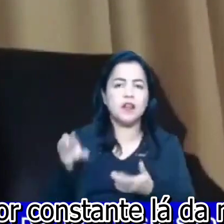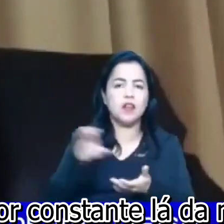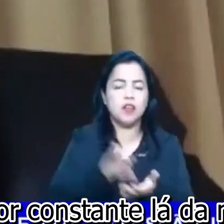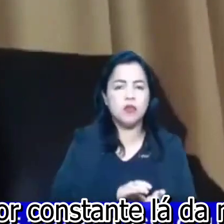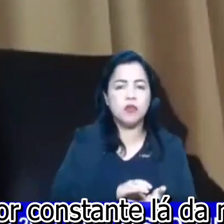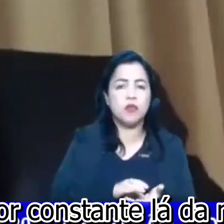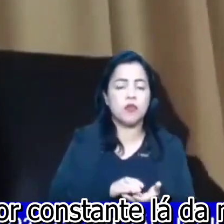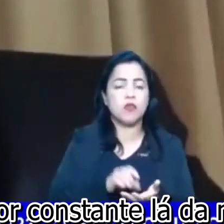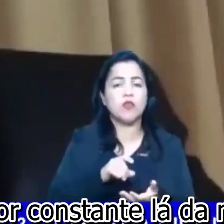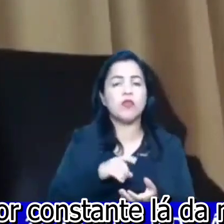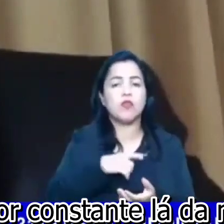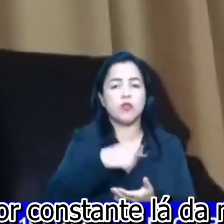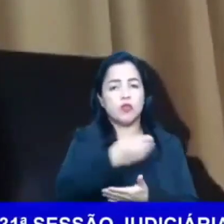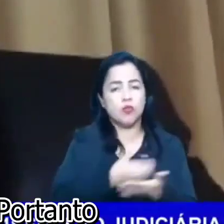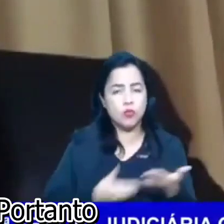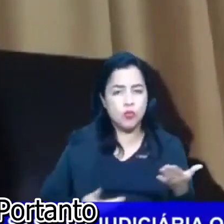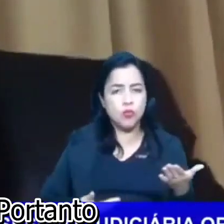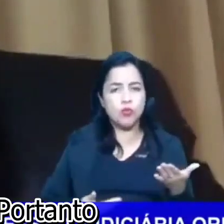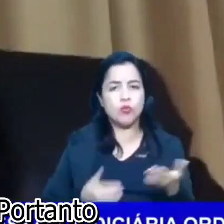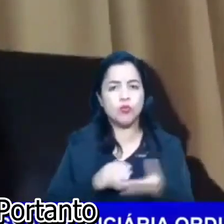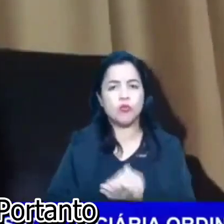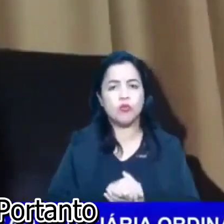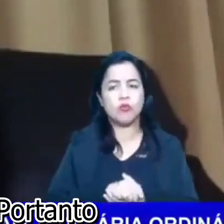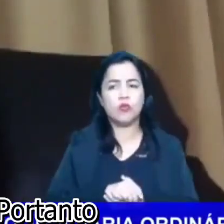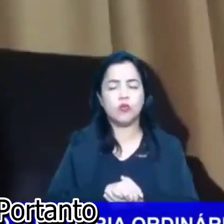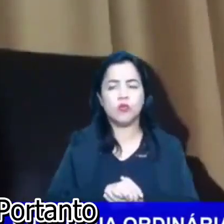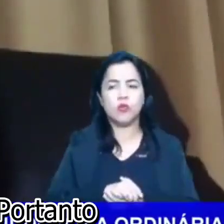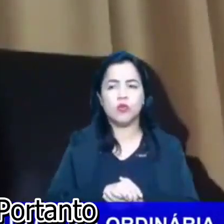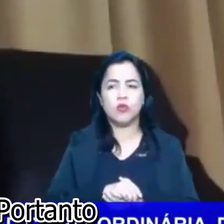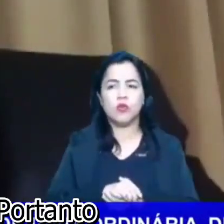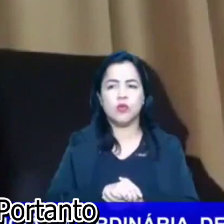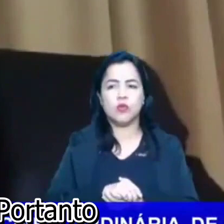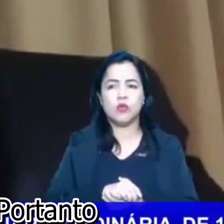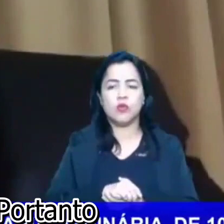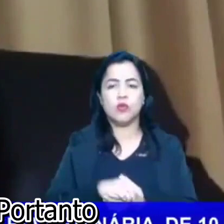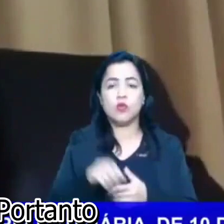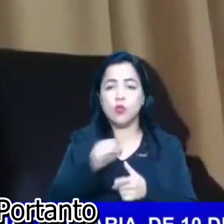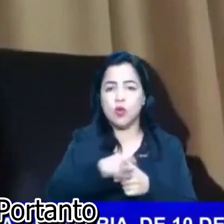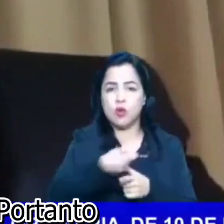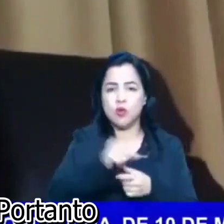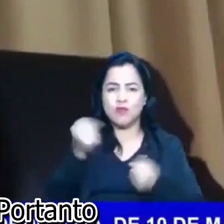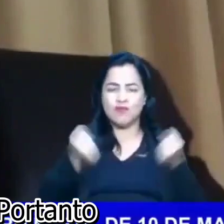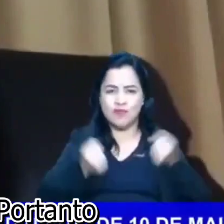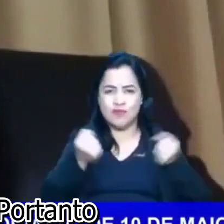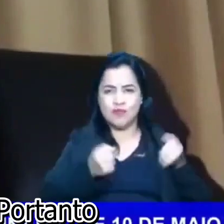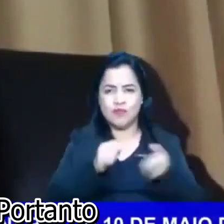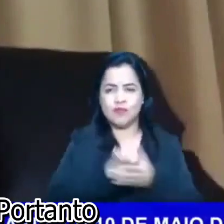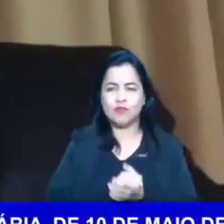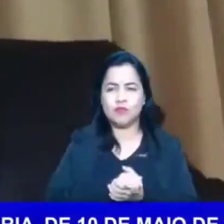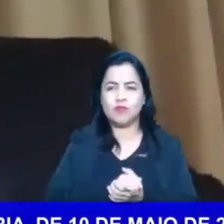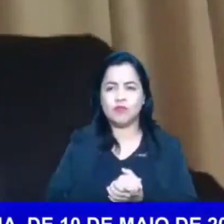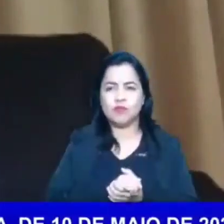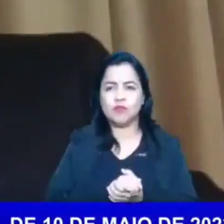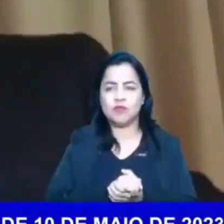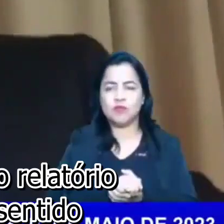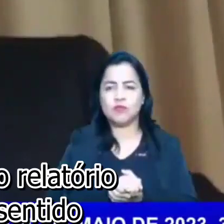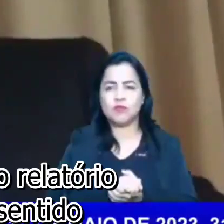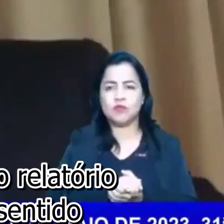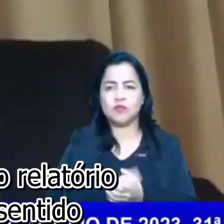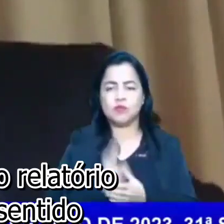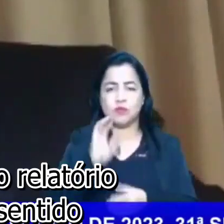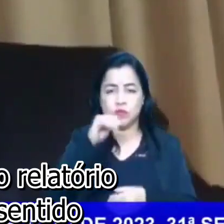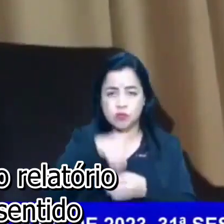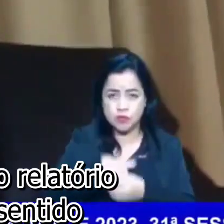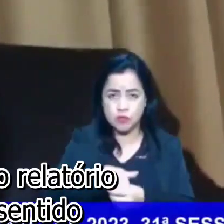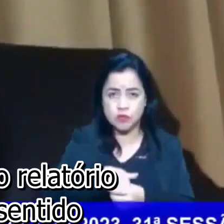lá da nota seria empregado para o aluguel de veículos. Portanto, eu voto